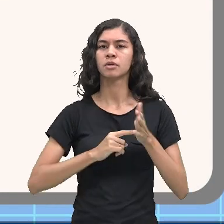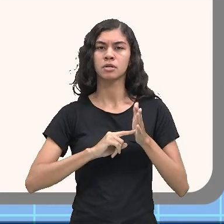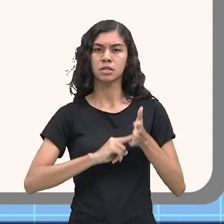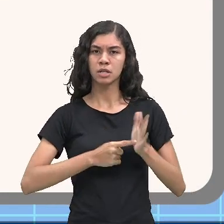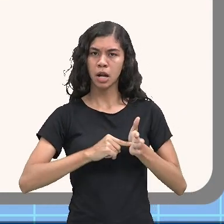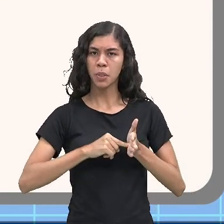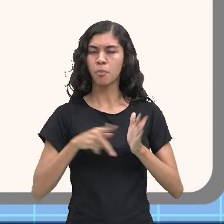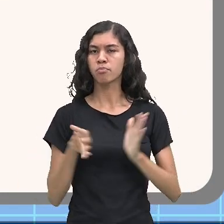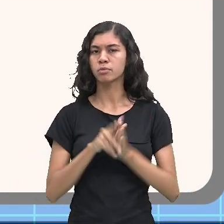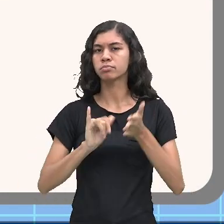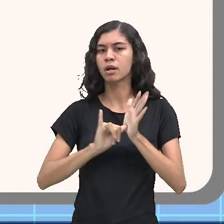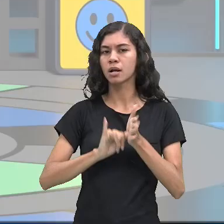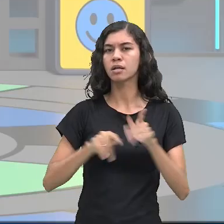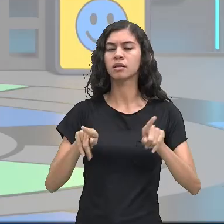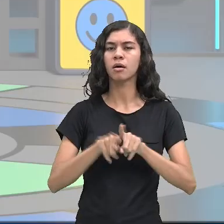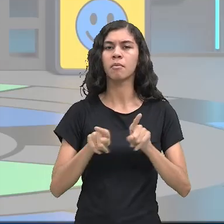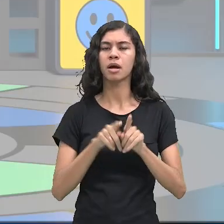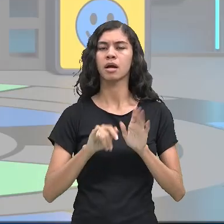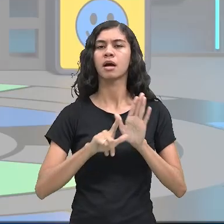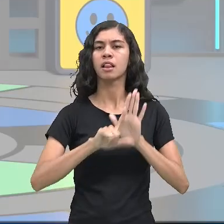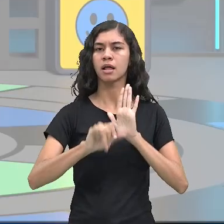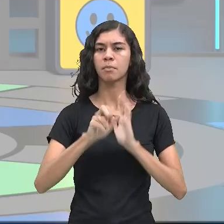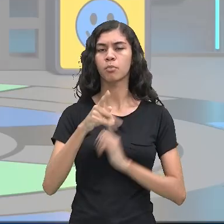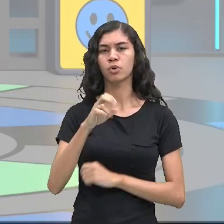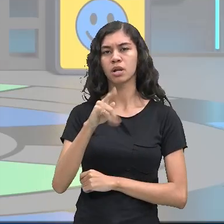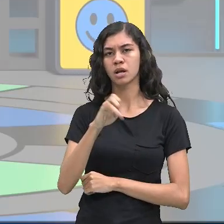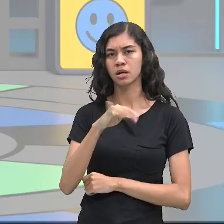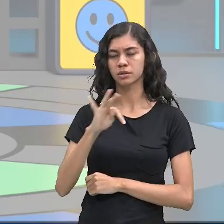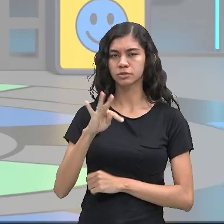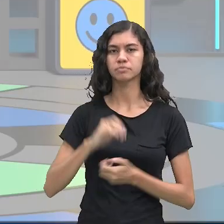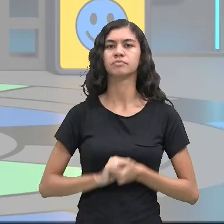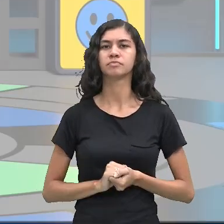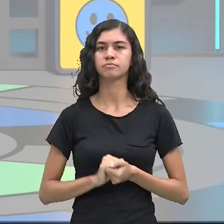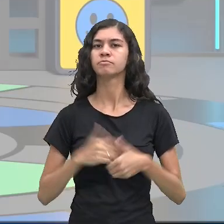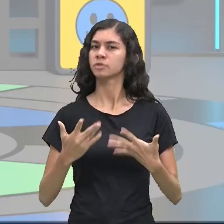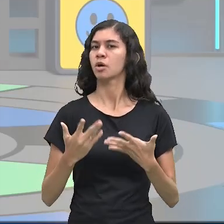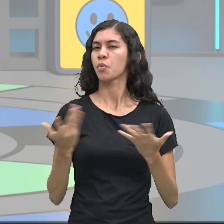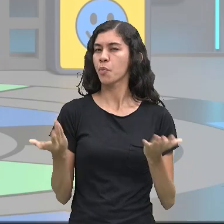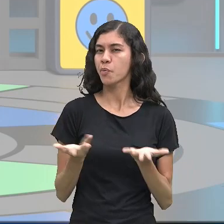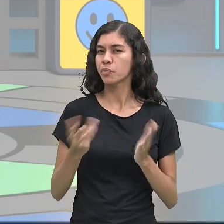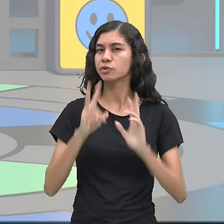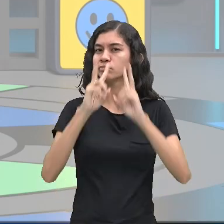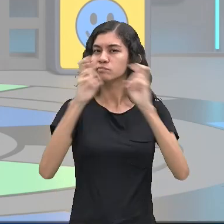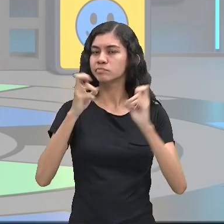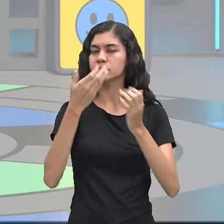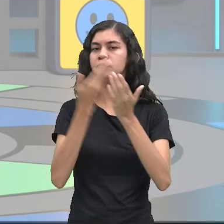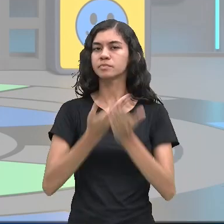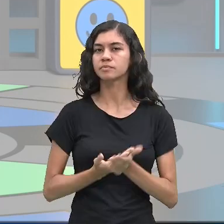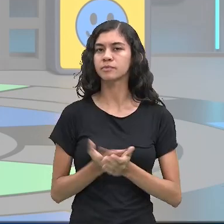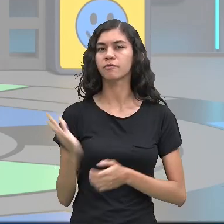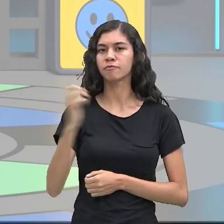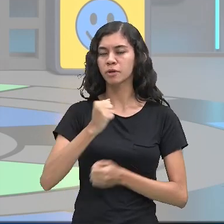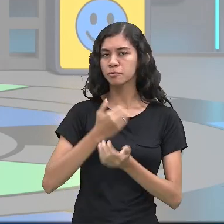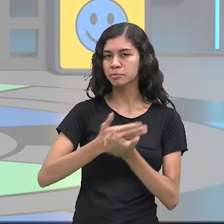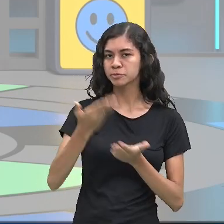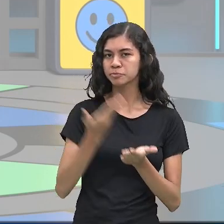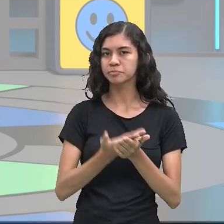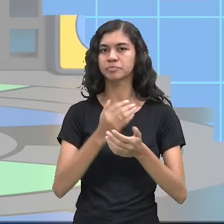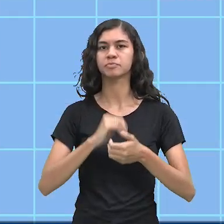de Pouillet. Bom, então é isso que nós temos nessa aula, por isso, vem com a gente para o nosso